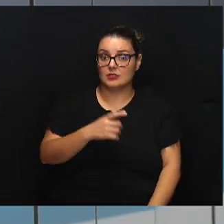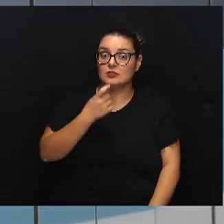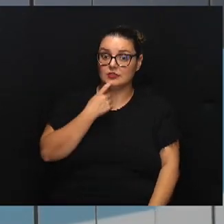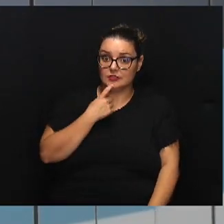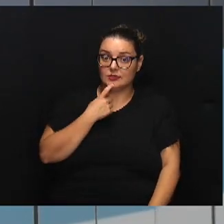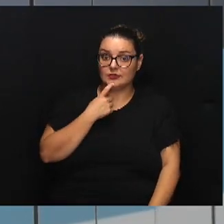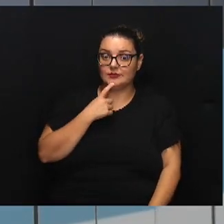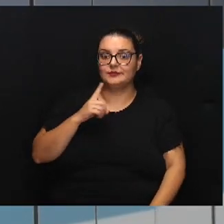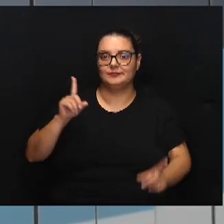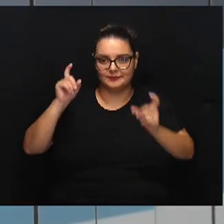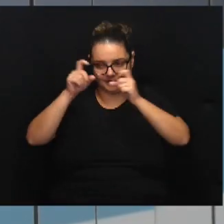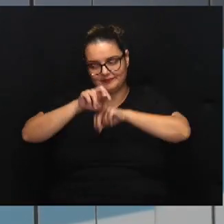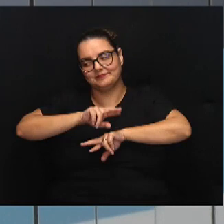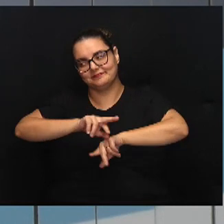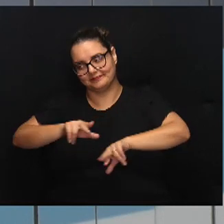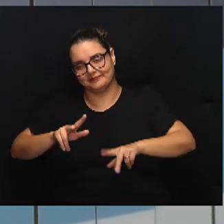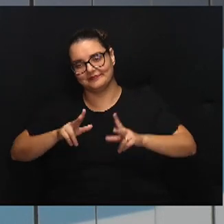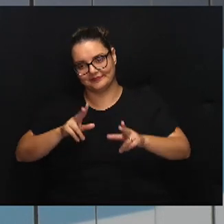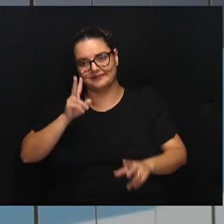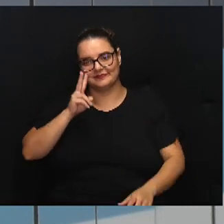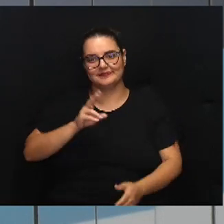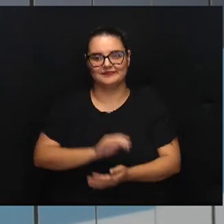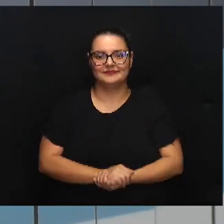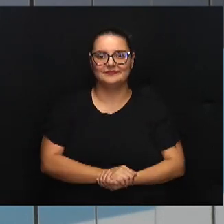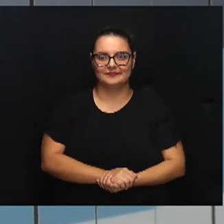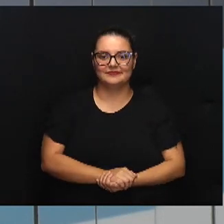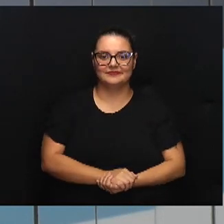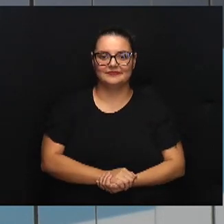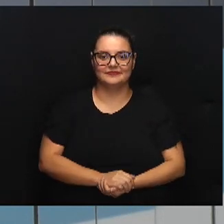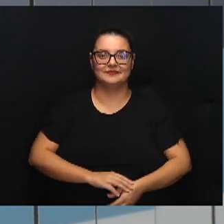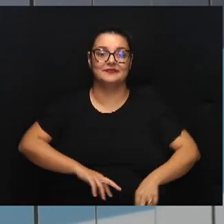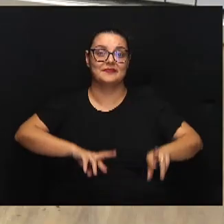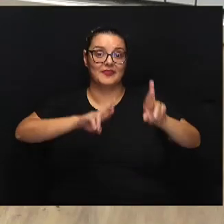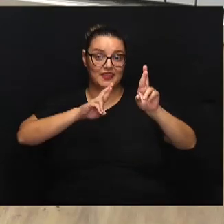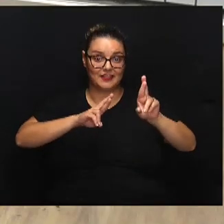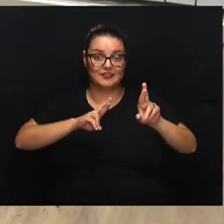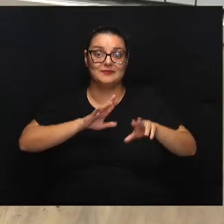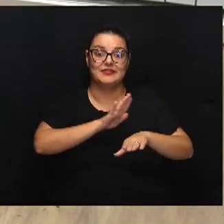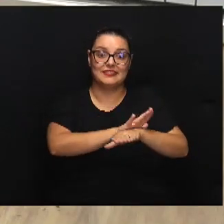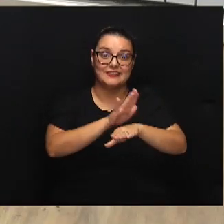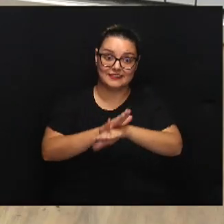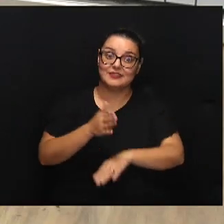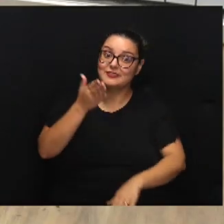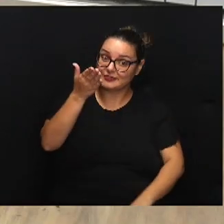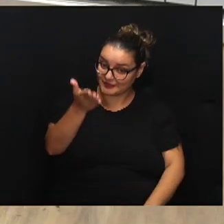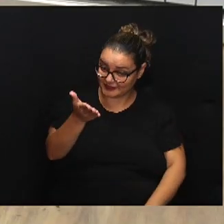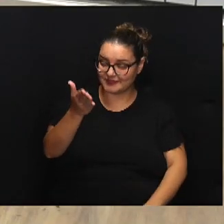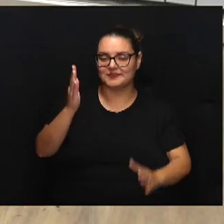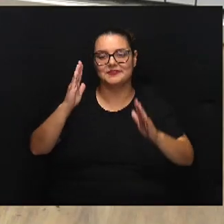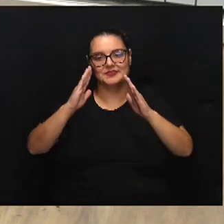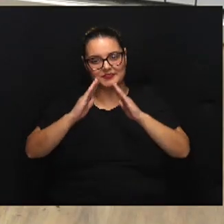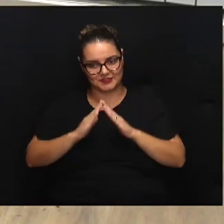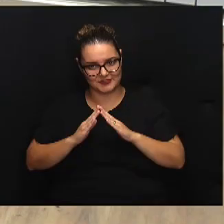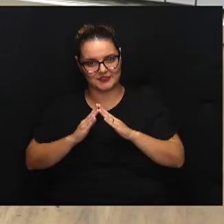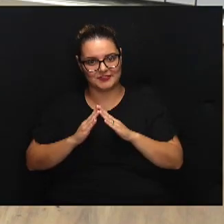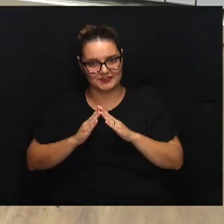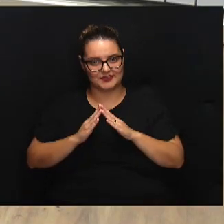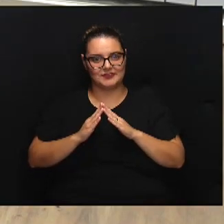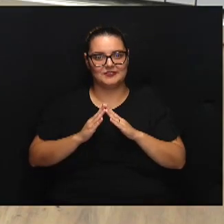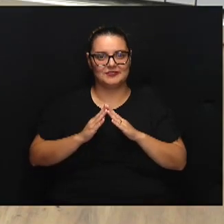e os desafios são muitos, como a gente viu. E espero que a gente tenha contribuído com você aí de casa, não